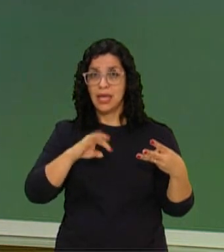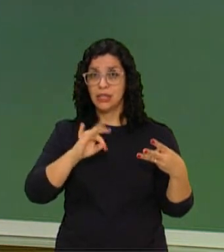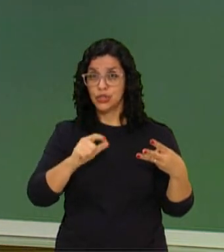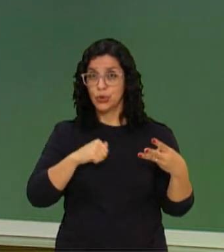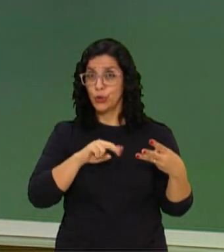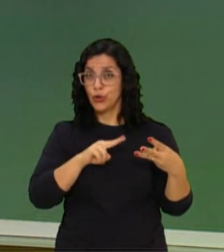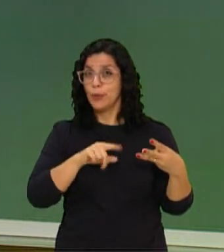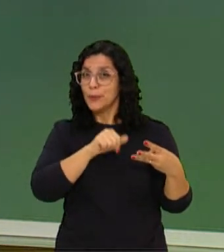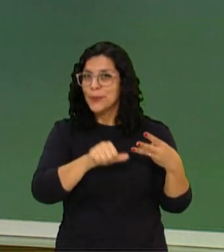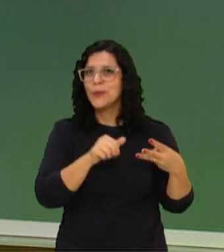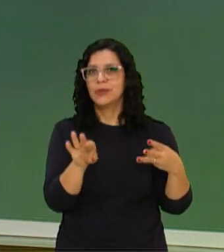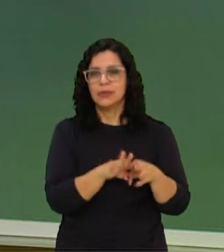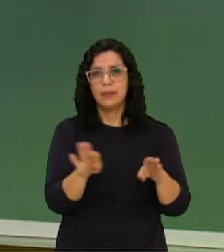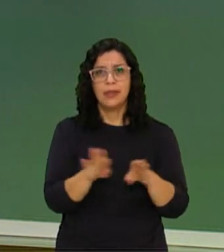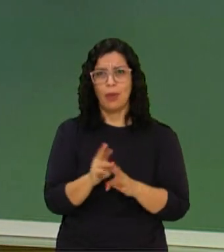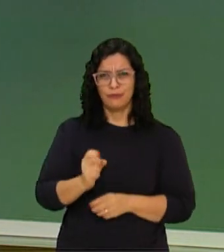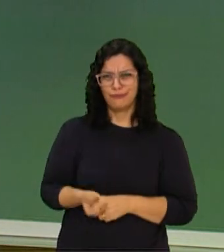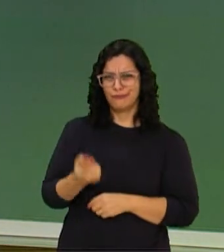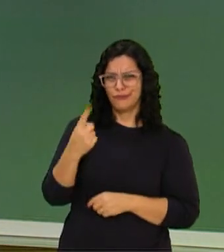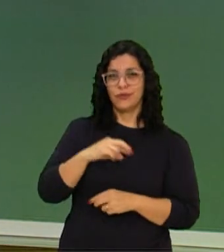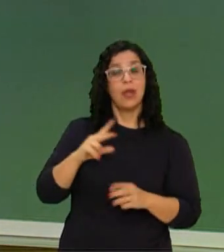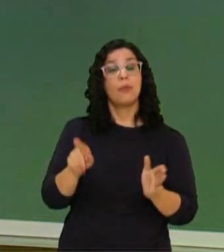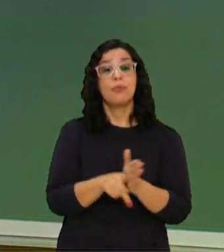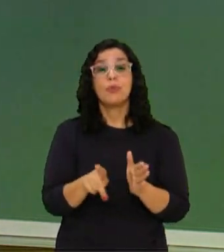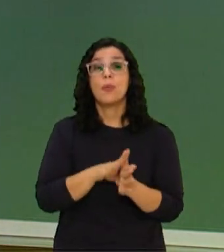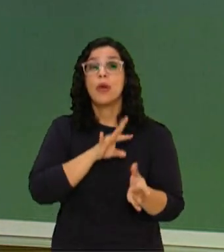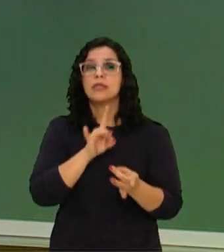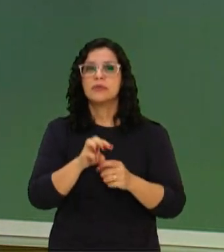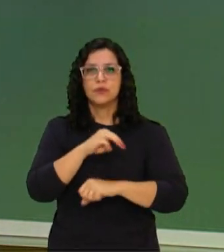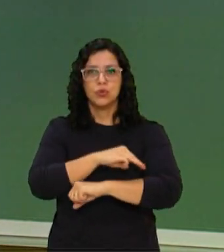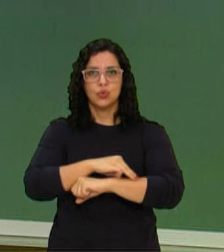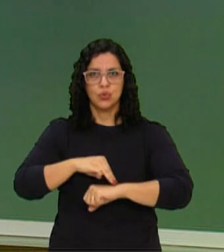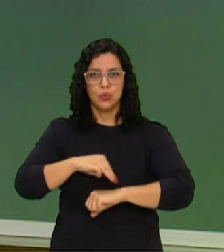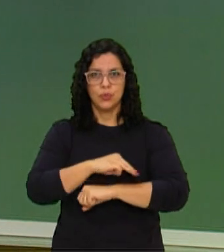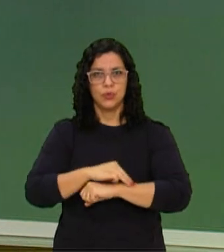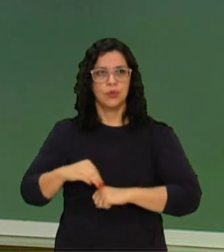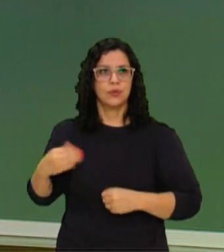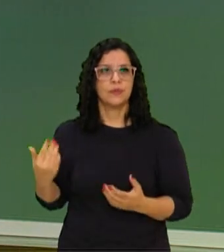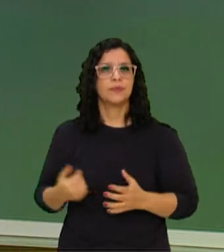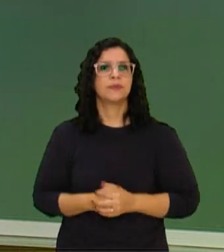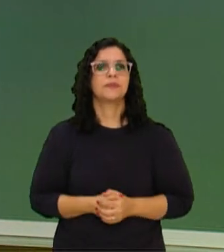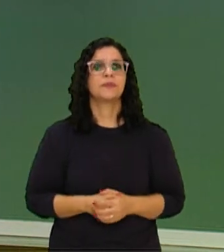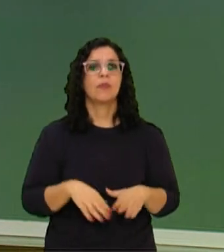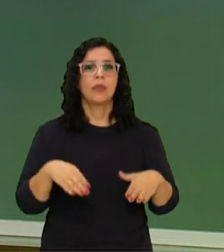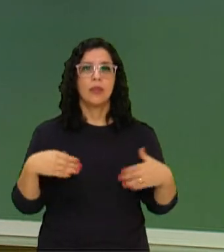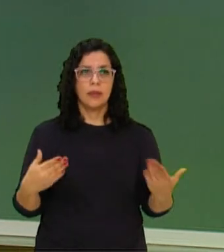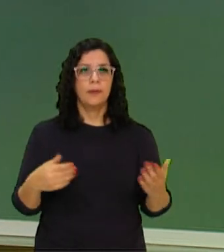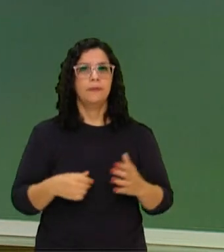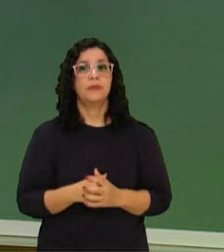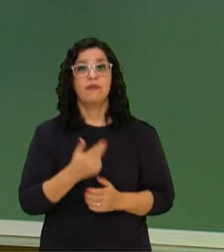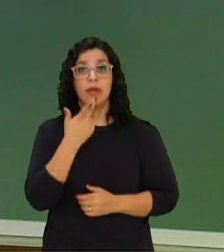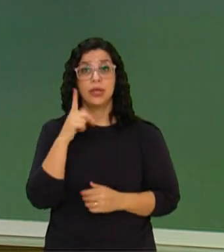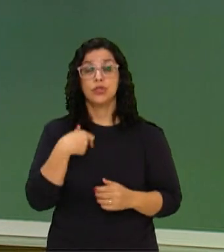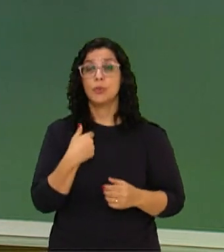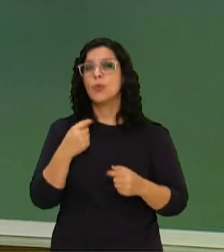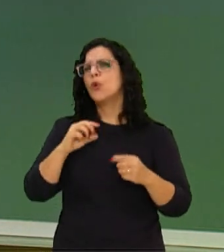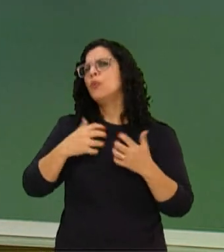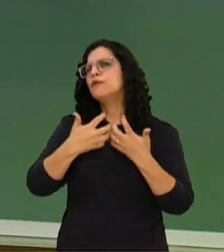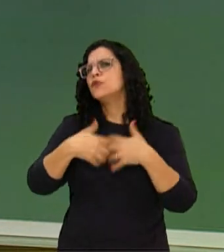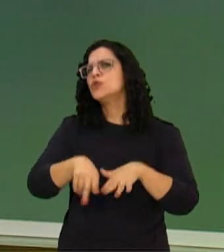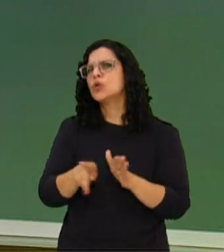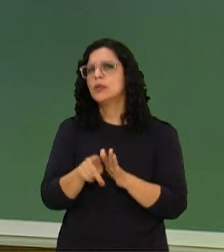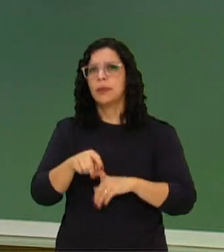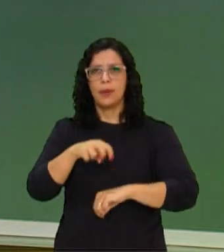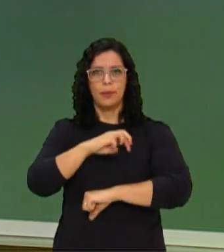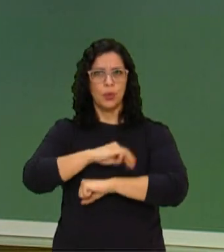nada do além ali, tá, gente? É algo, uma coisa específica do tecido muscular. Muito bem. Funções desse tecido,